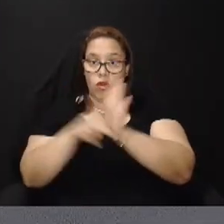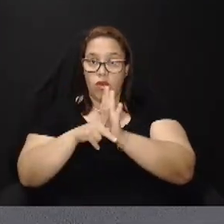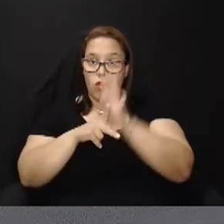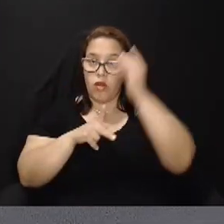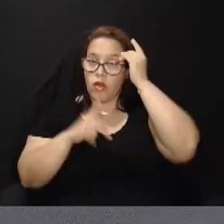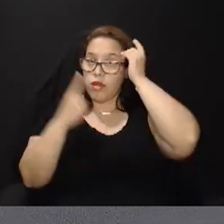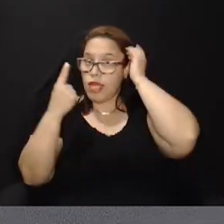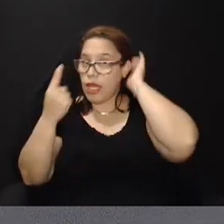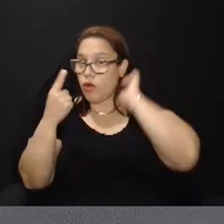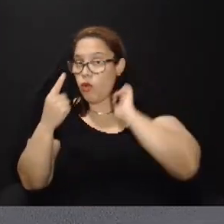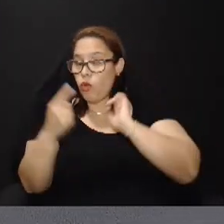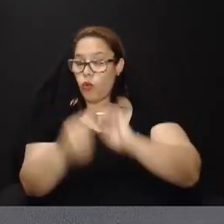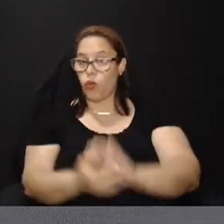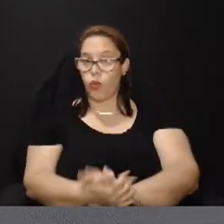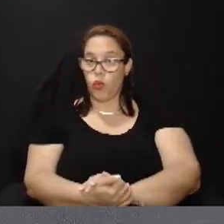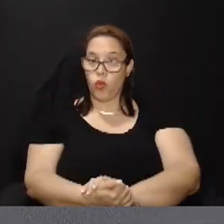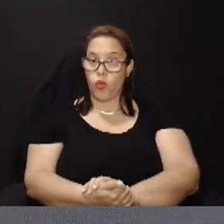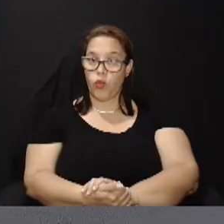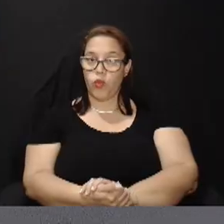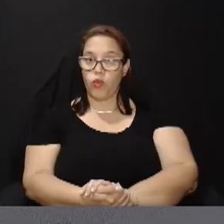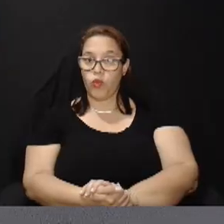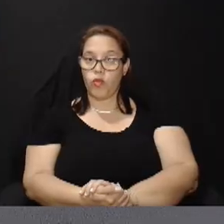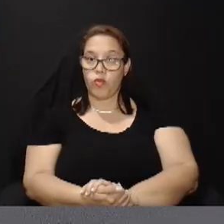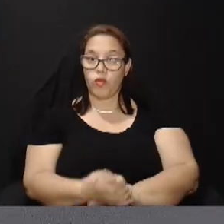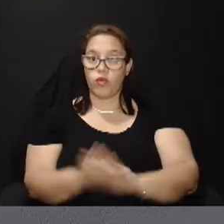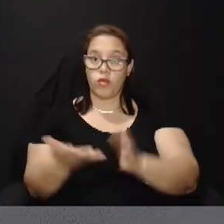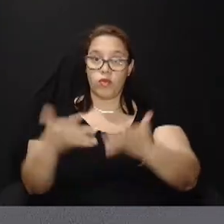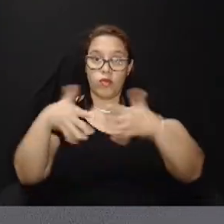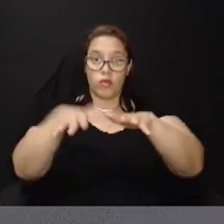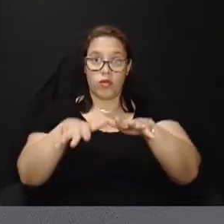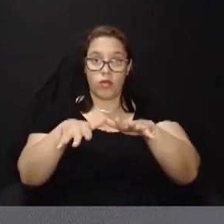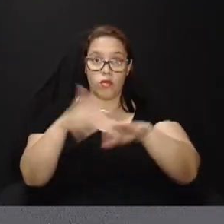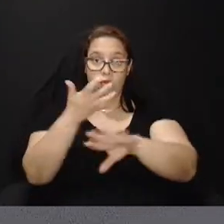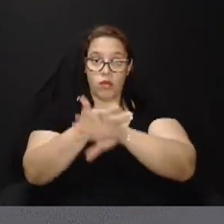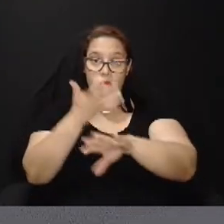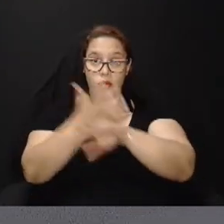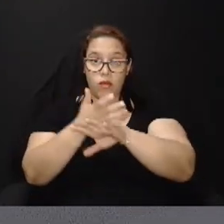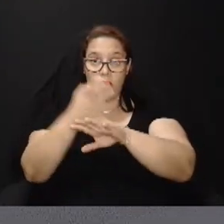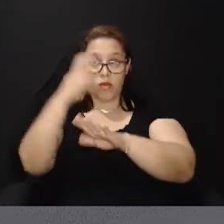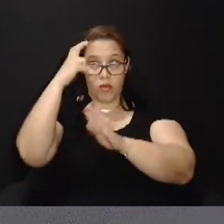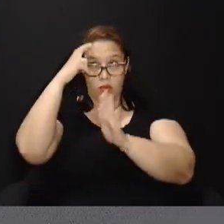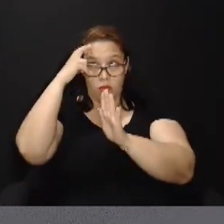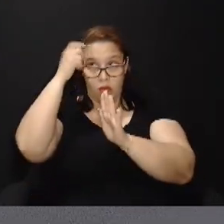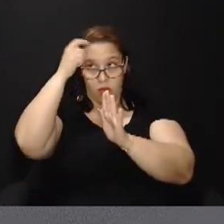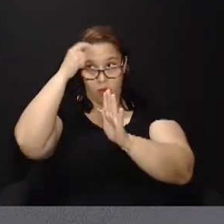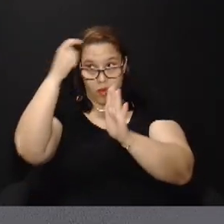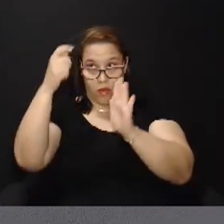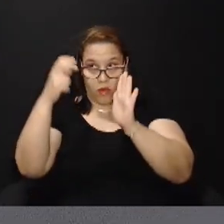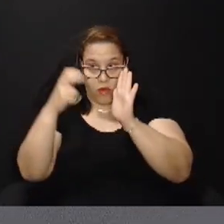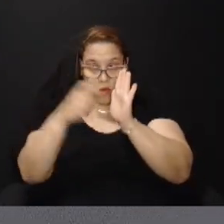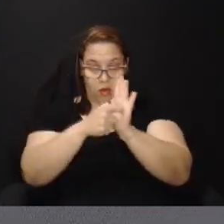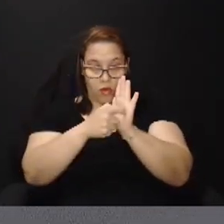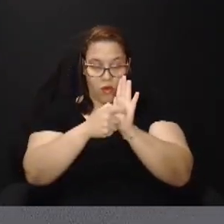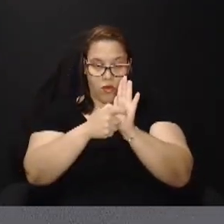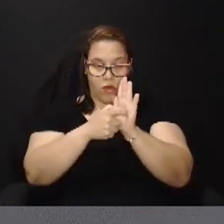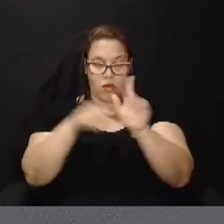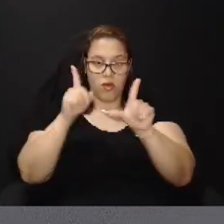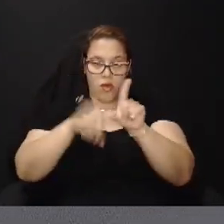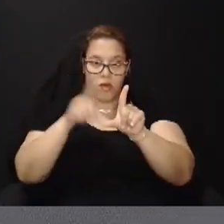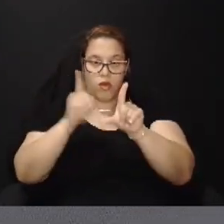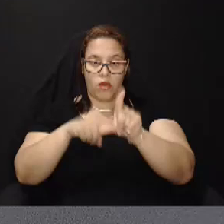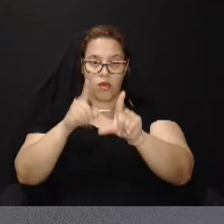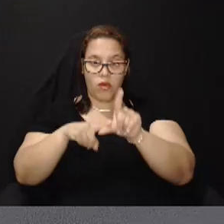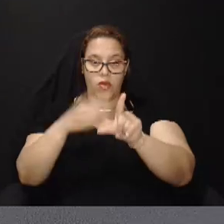que dispõe sobre a inclusão da disciplina de inteligência artificial no currículo de letramento das escolas públicas de